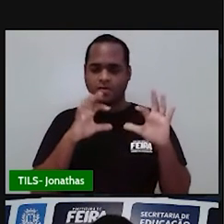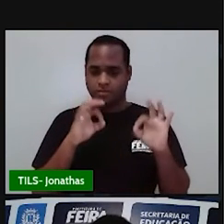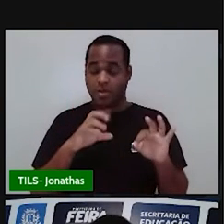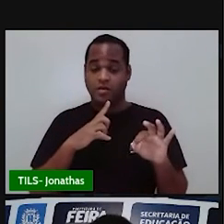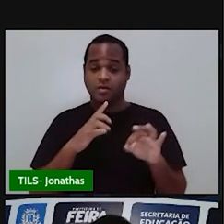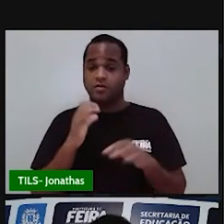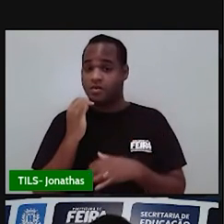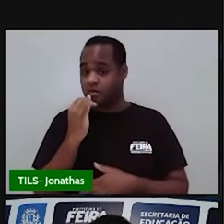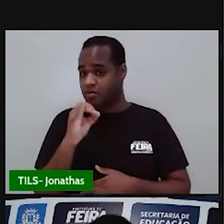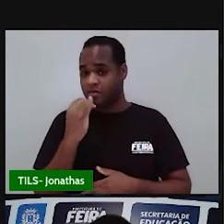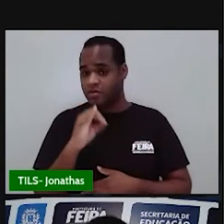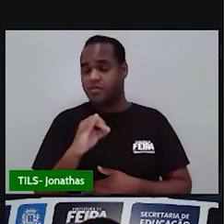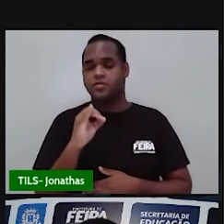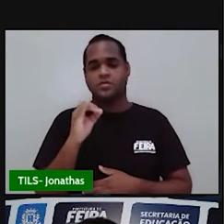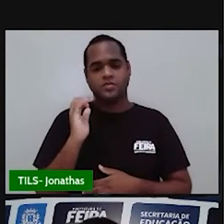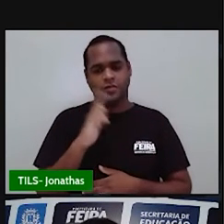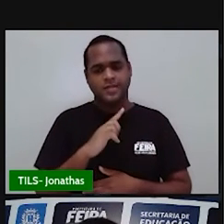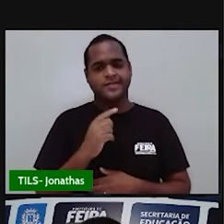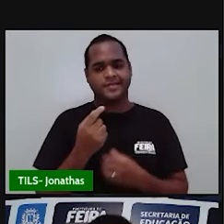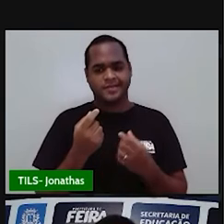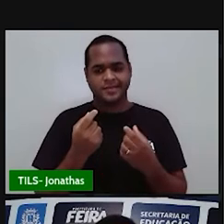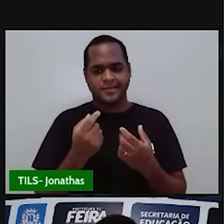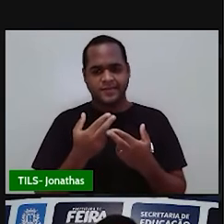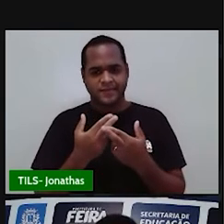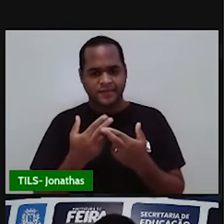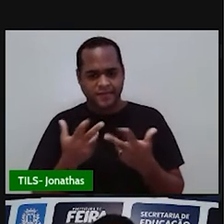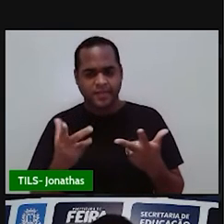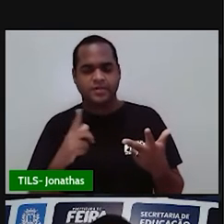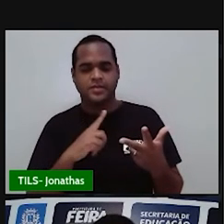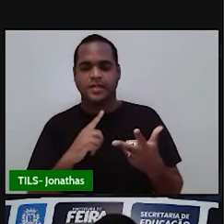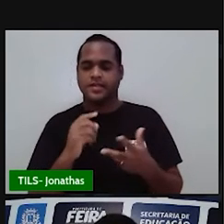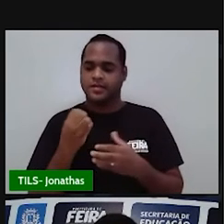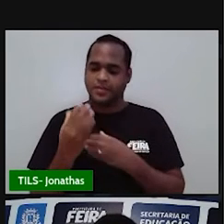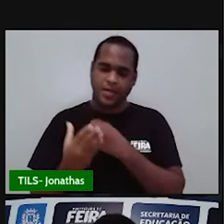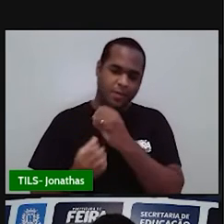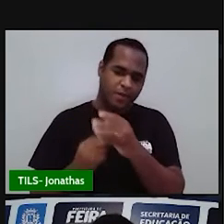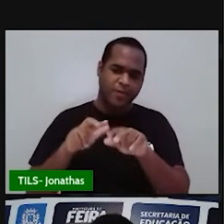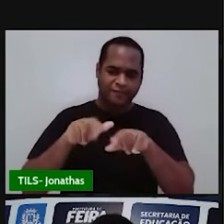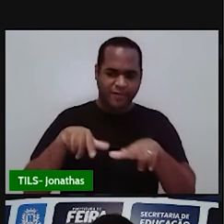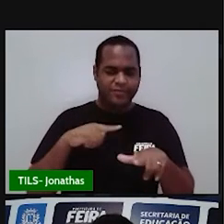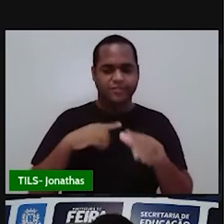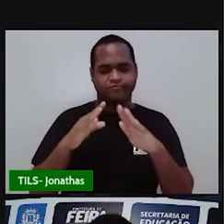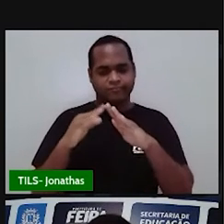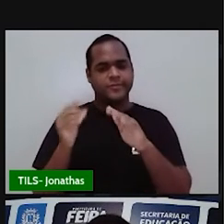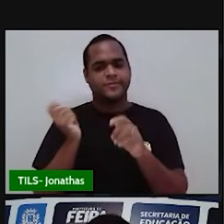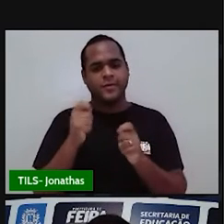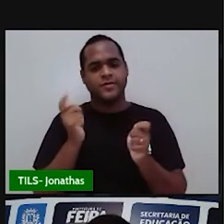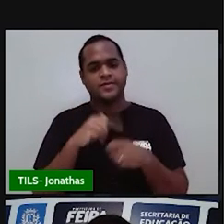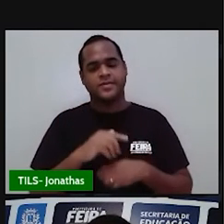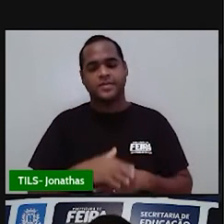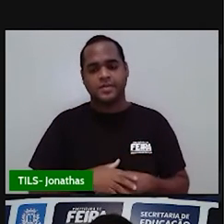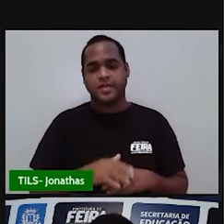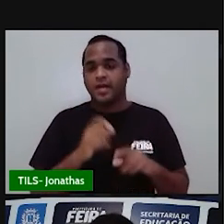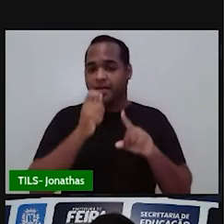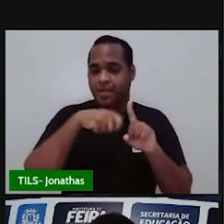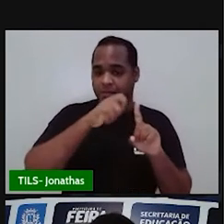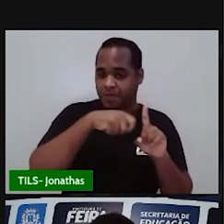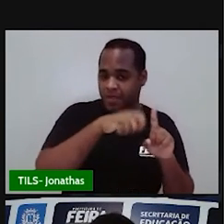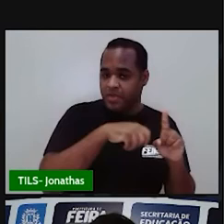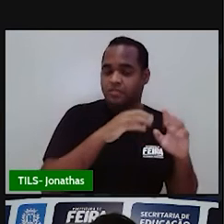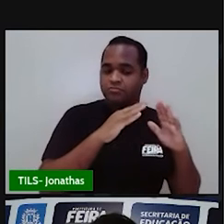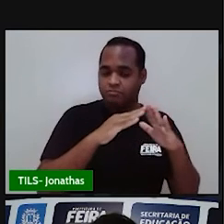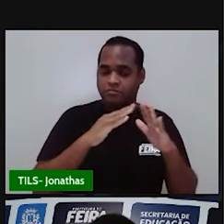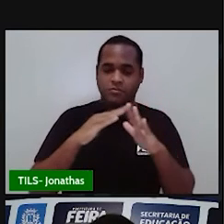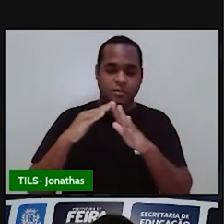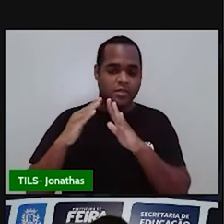gente precisa contribuir para que esse serviço chegue em nossas casas. E todo mês em nossas casas chega